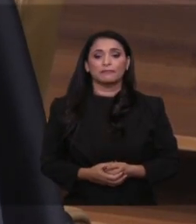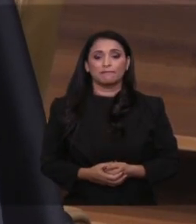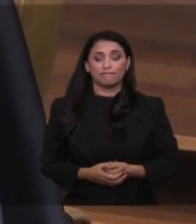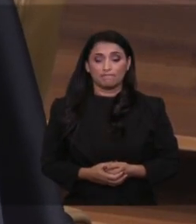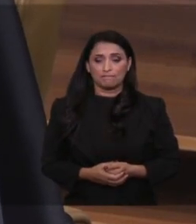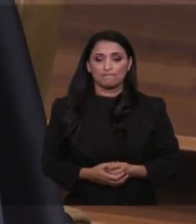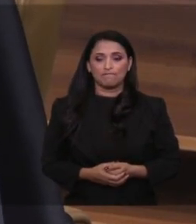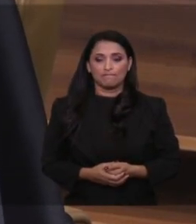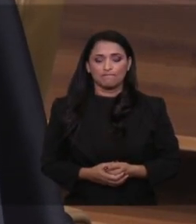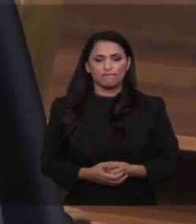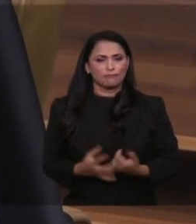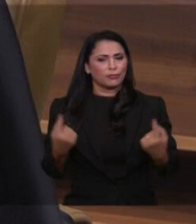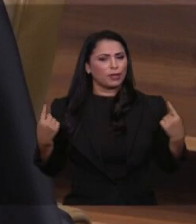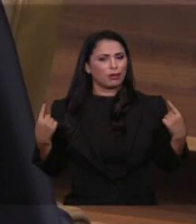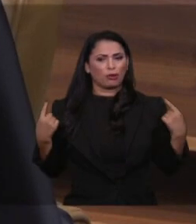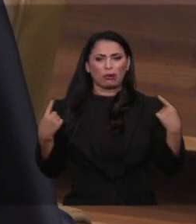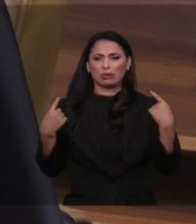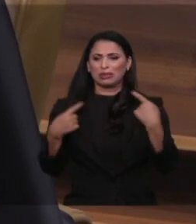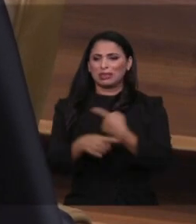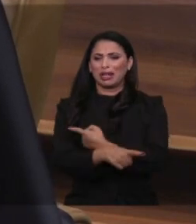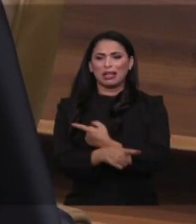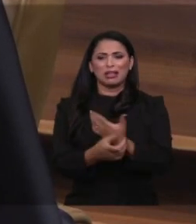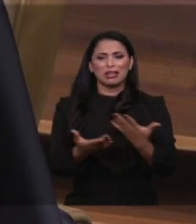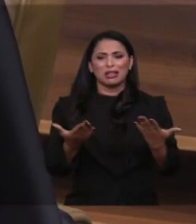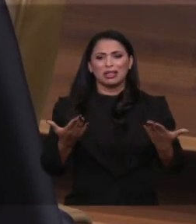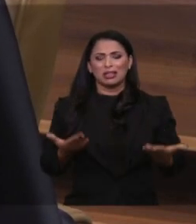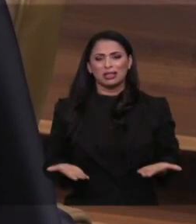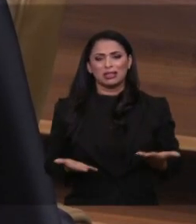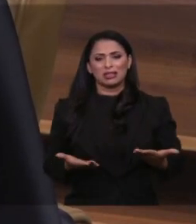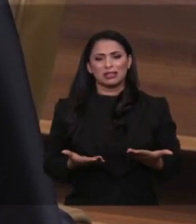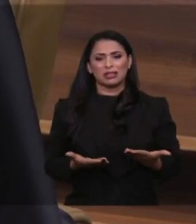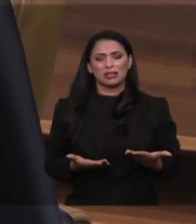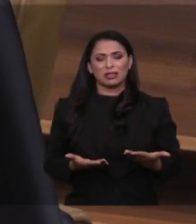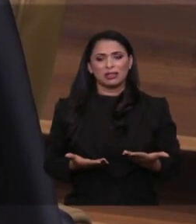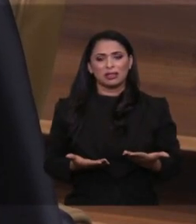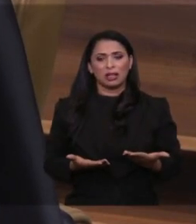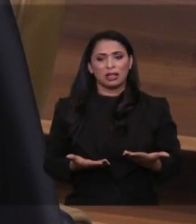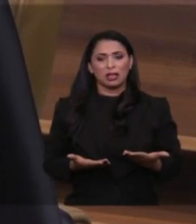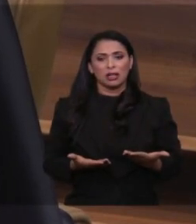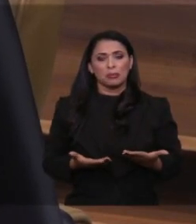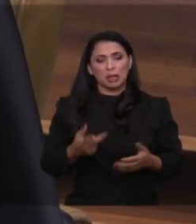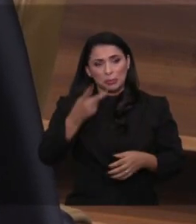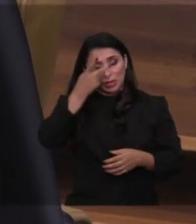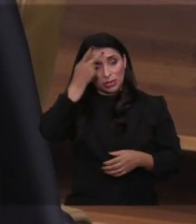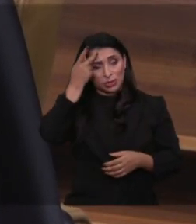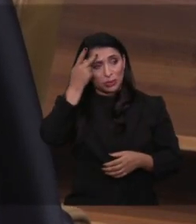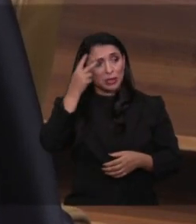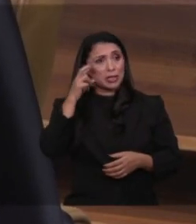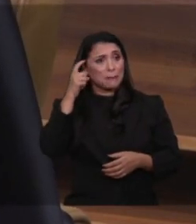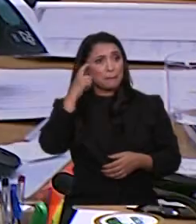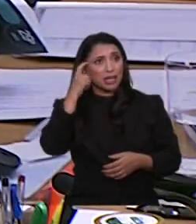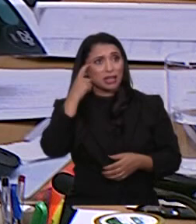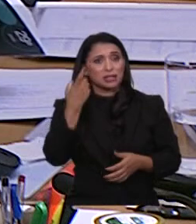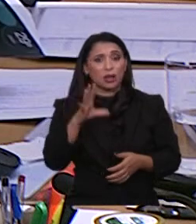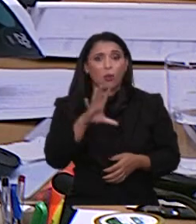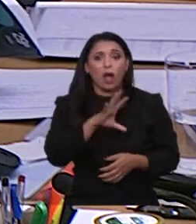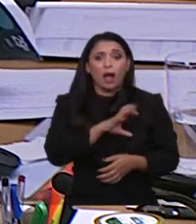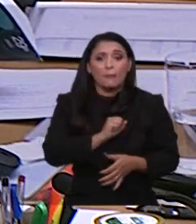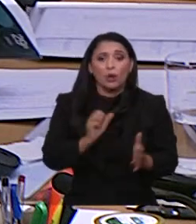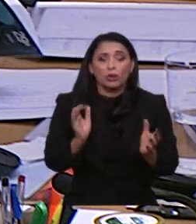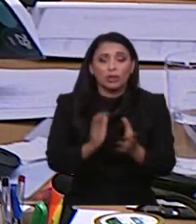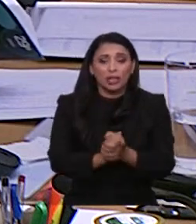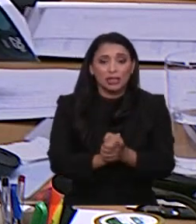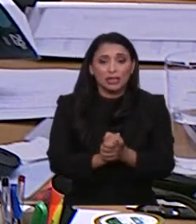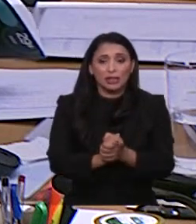uma contradição, uma verdadeira aporia para aqueles que vêm no casamento um amor. Vossa Excelência agora vem